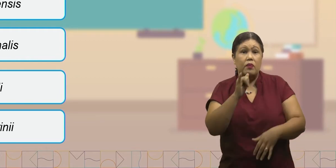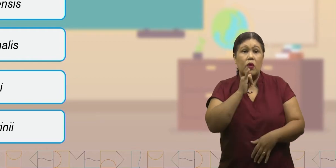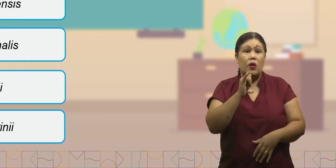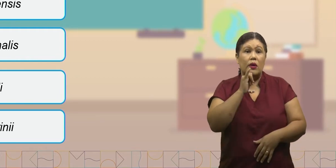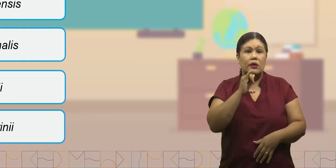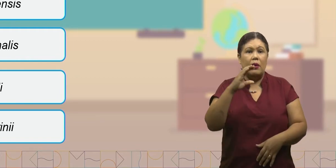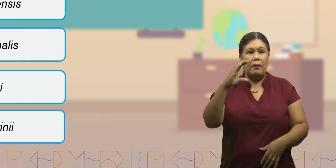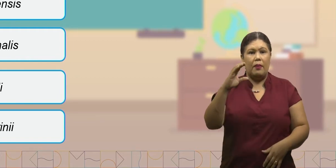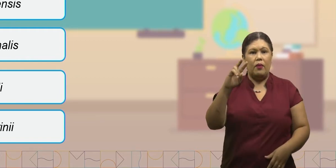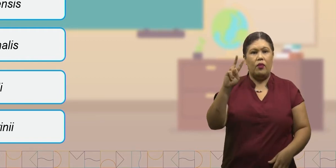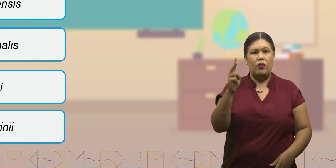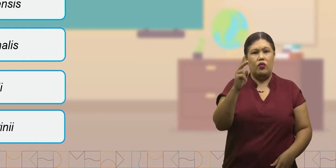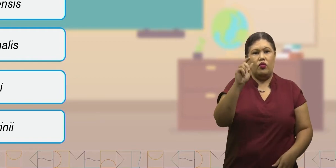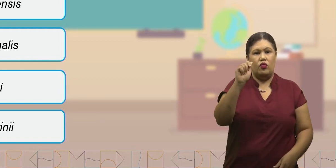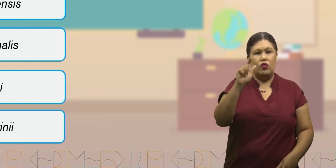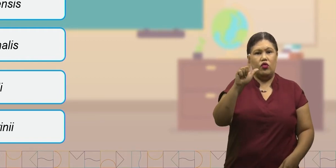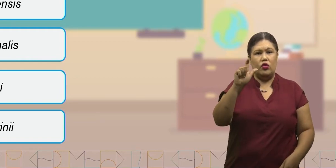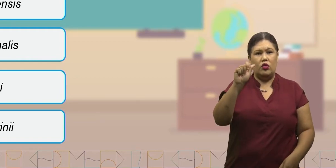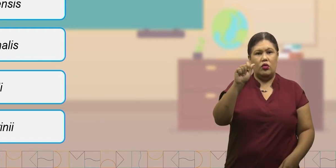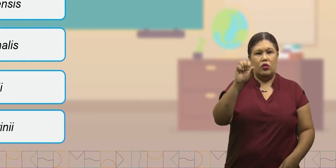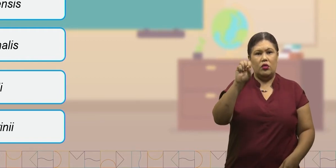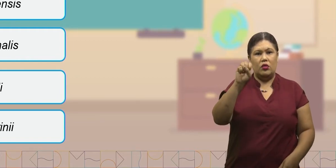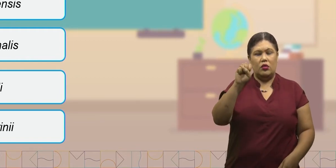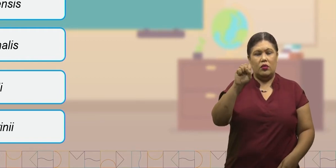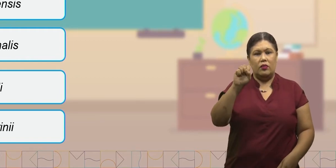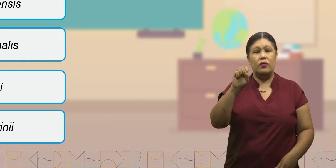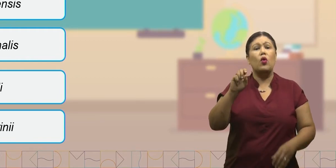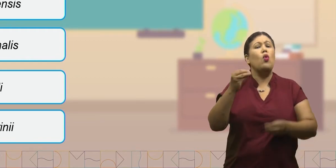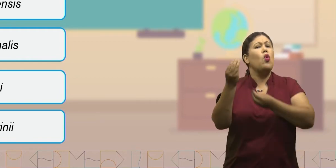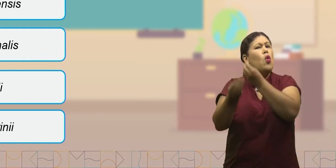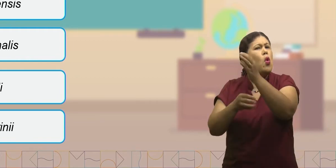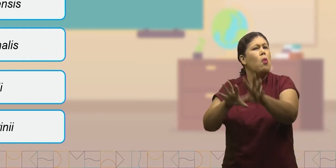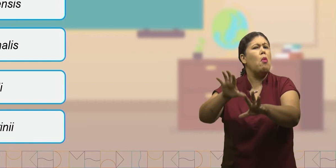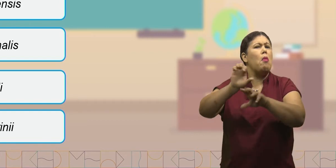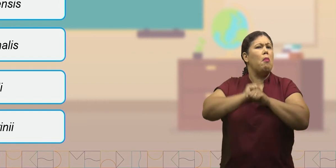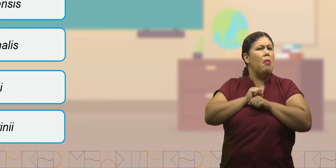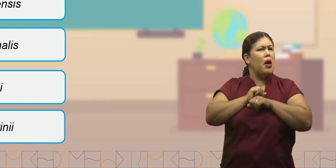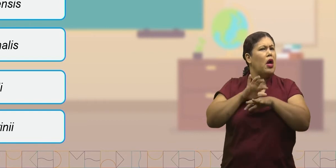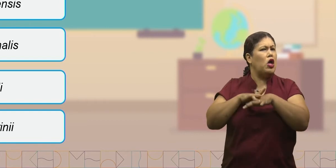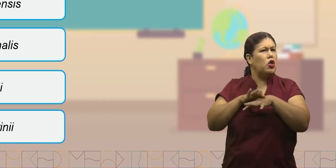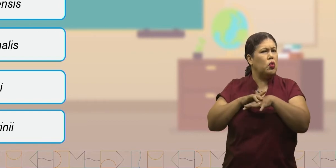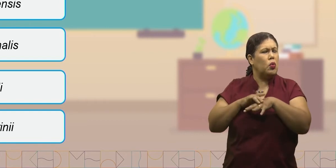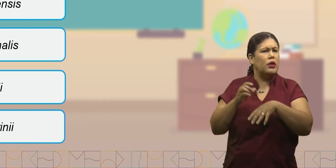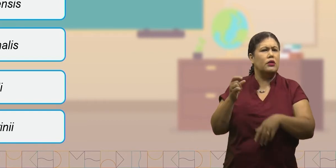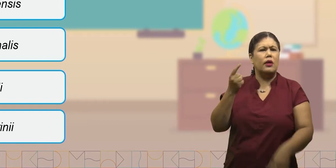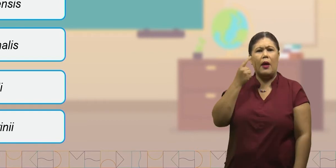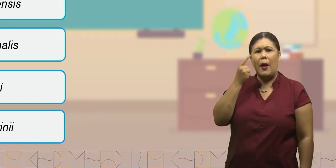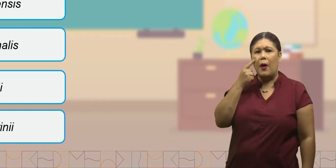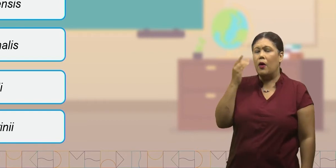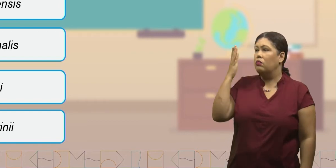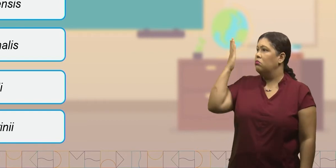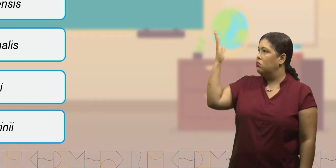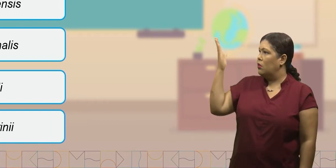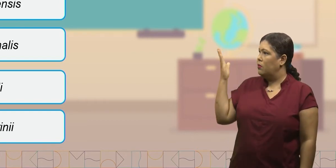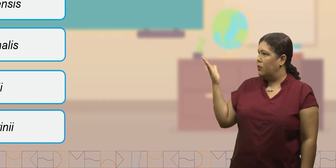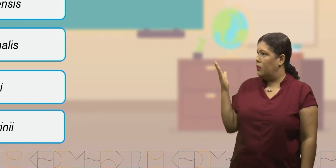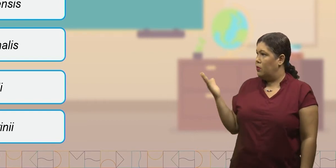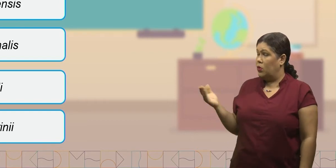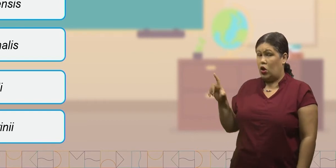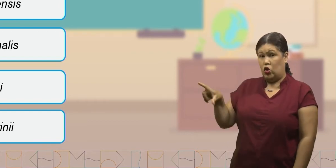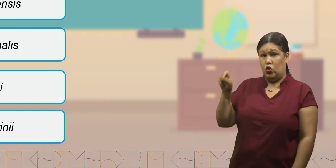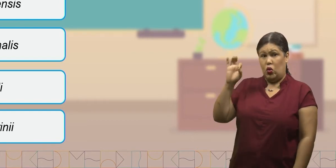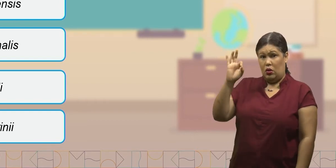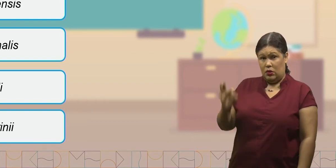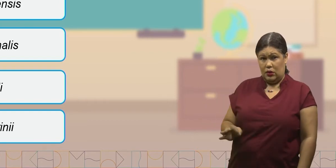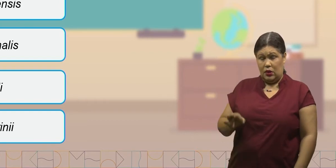causada pelo... Temos aí 5 alternativas. A. Trypanosoma cruzi. B.